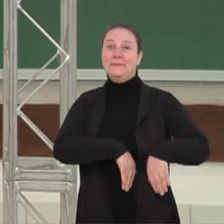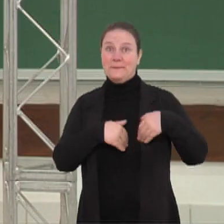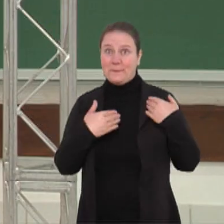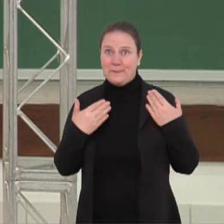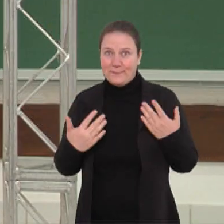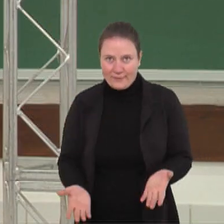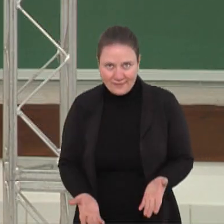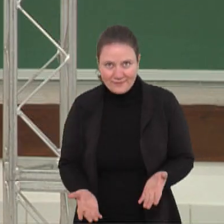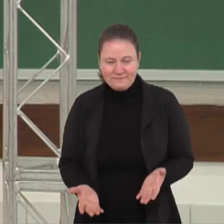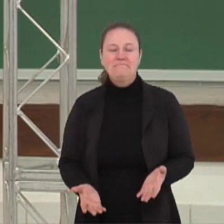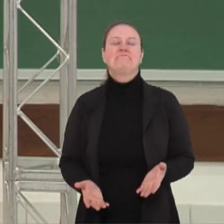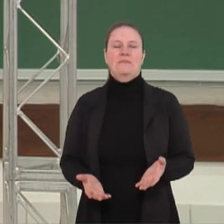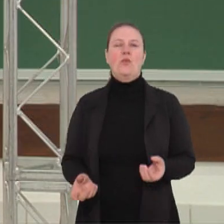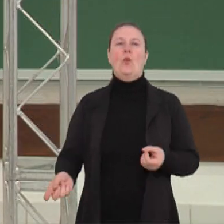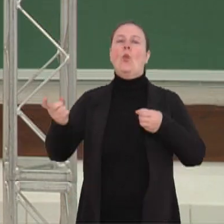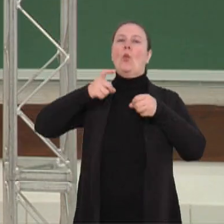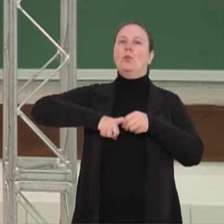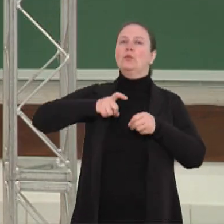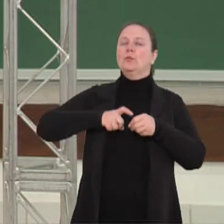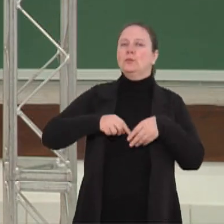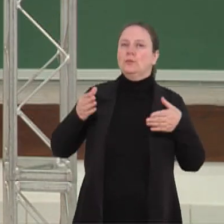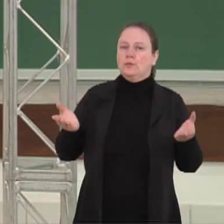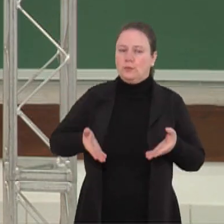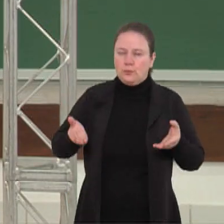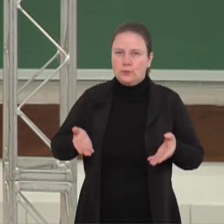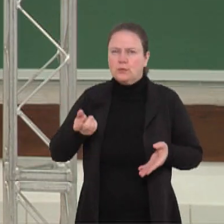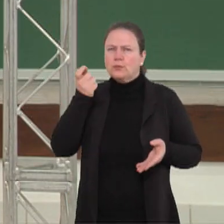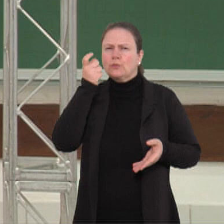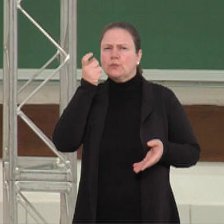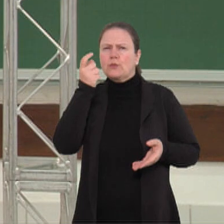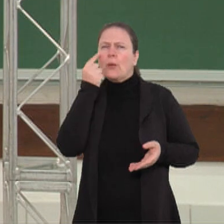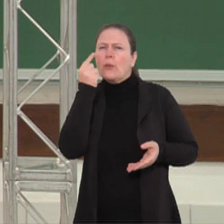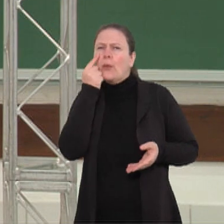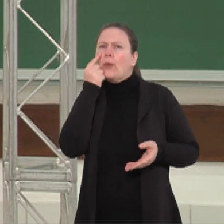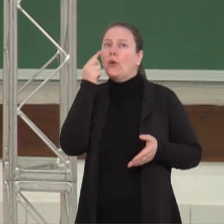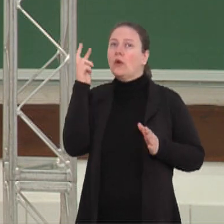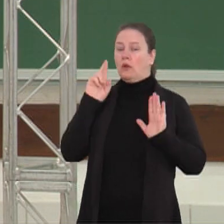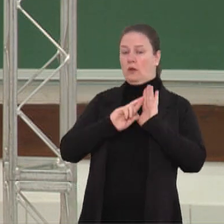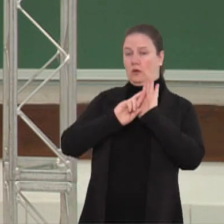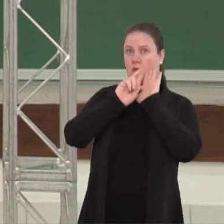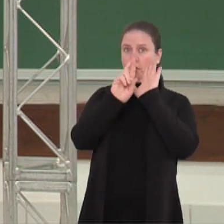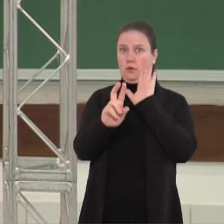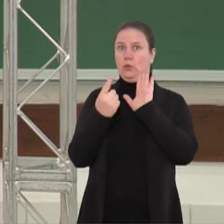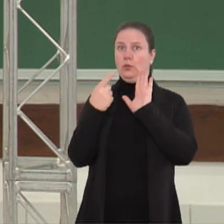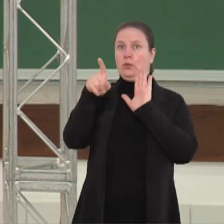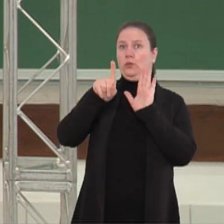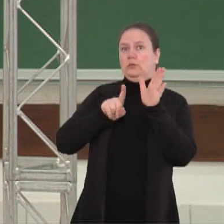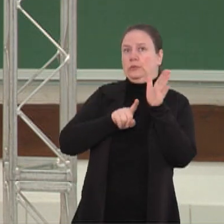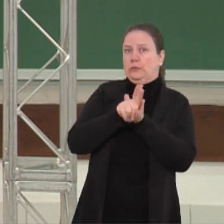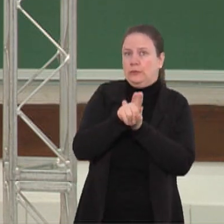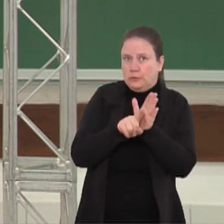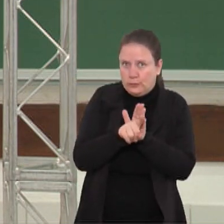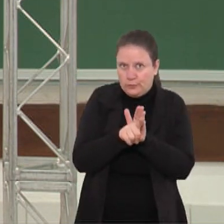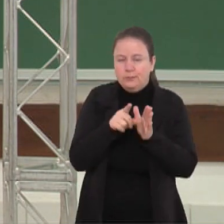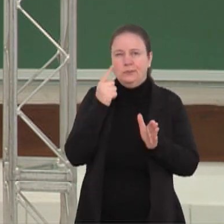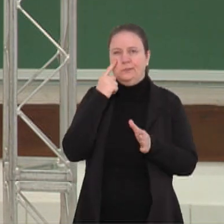Muito bem. Voltamos agora. Vejamos a resposta desta última